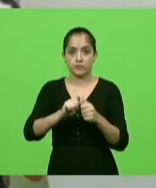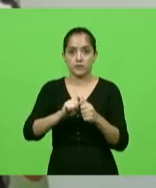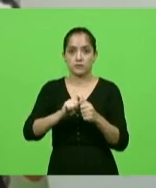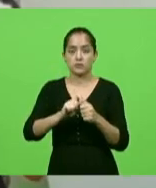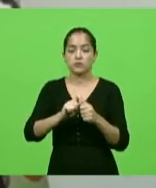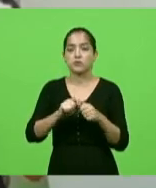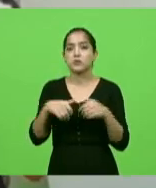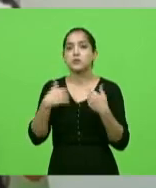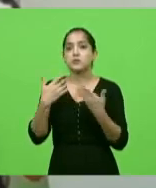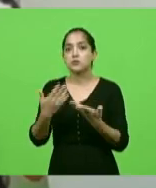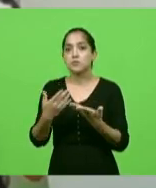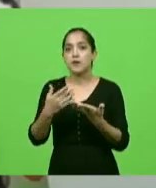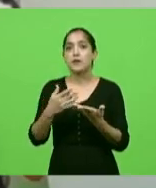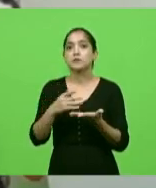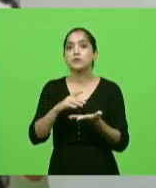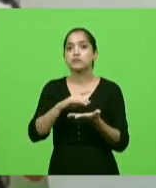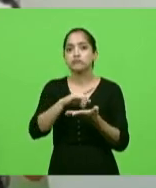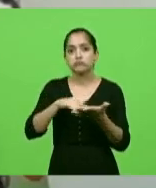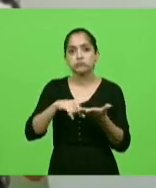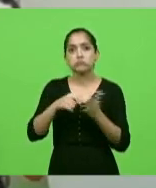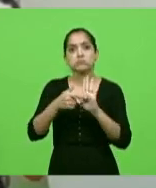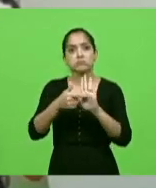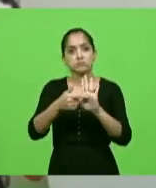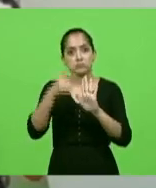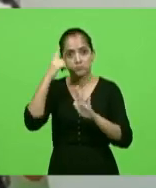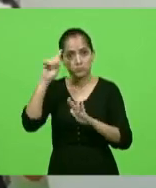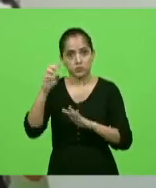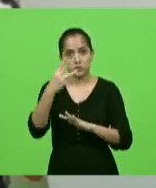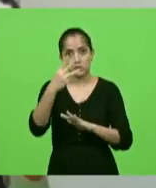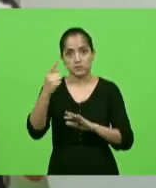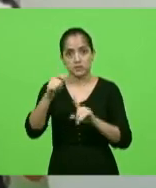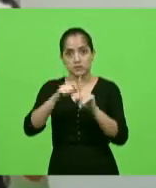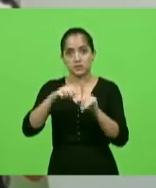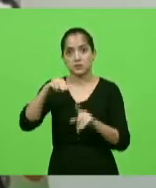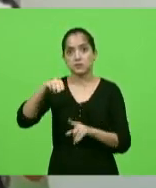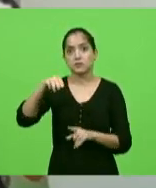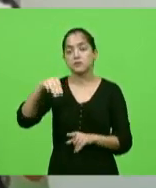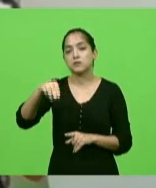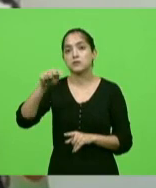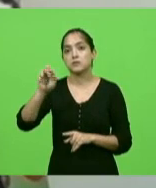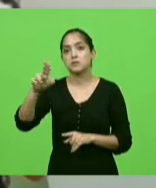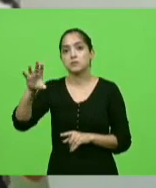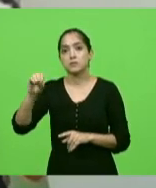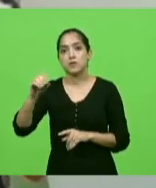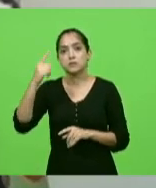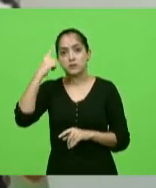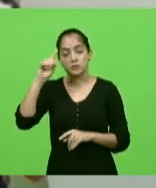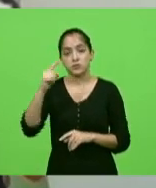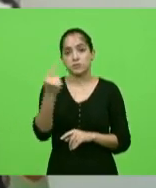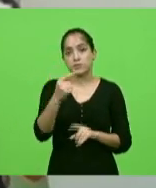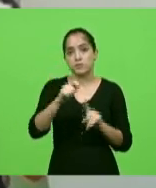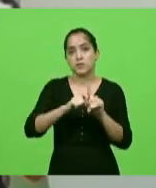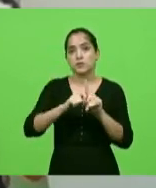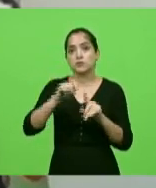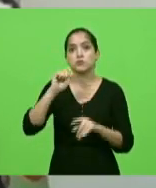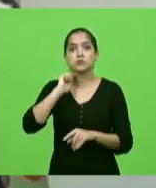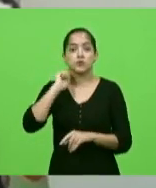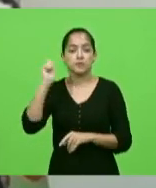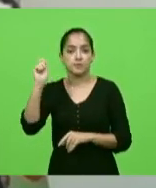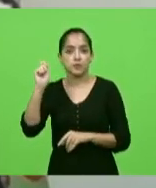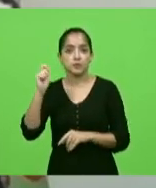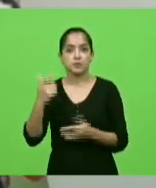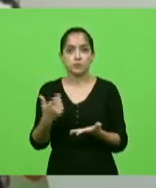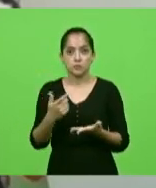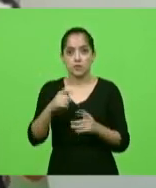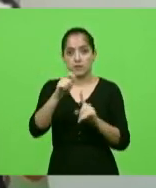de modo que as notas empenham foram emitidas em 31 de março de 2020 é primeiro de abril de 2020 cuja